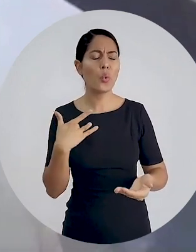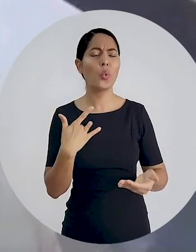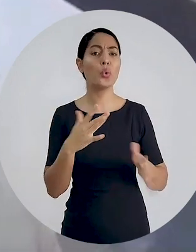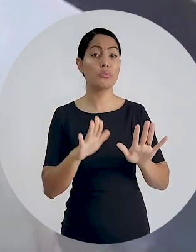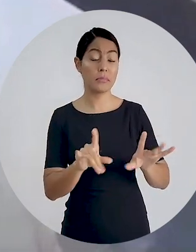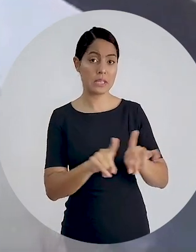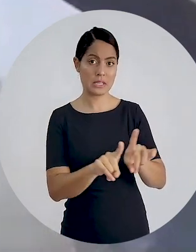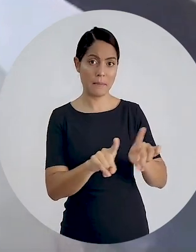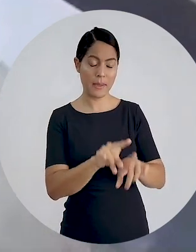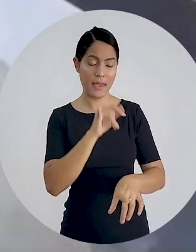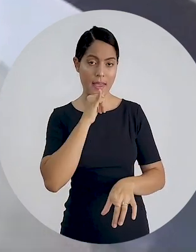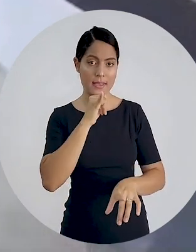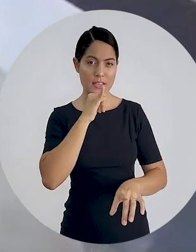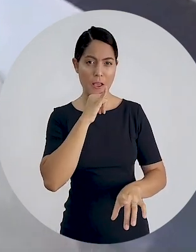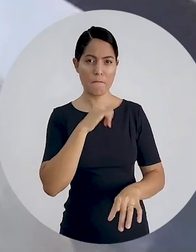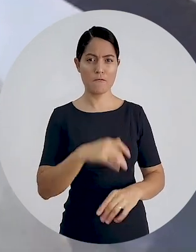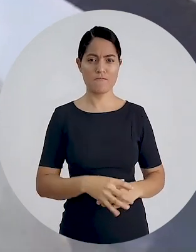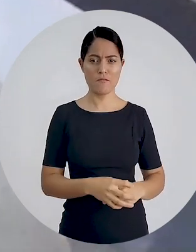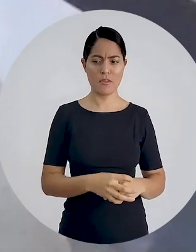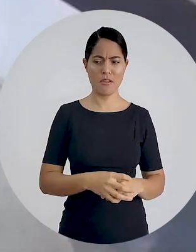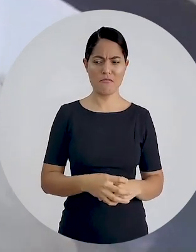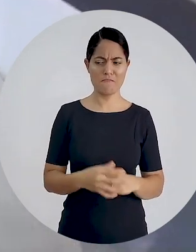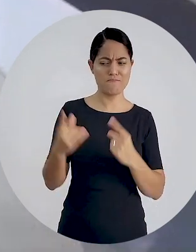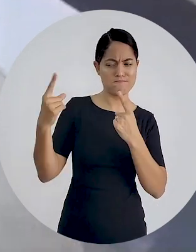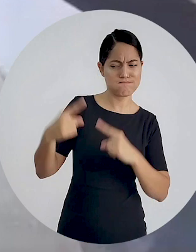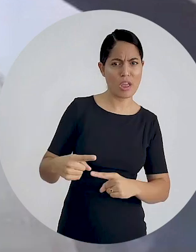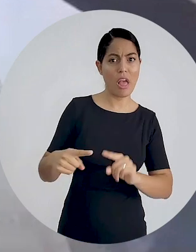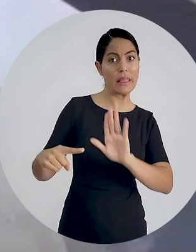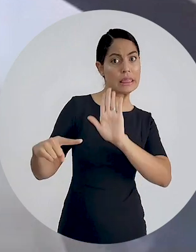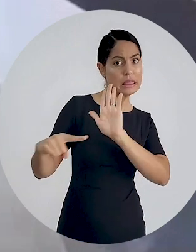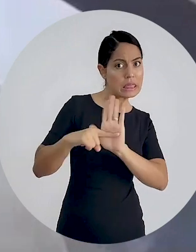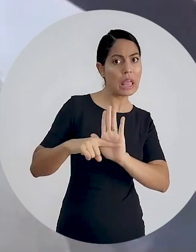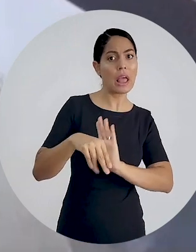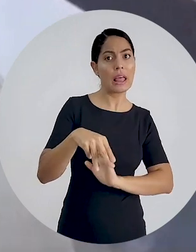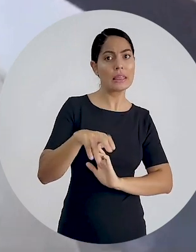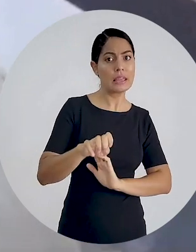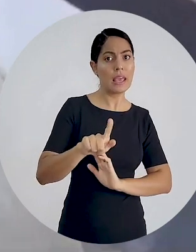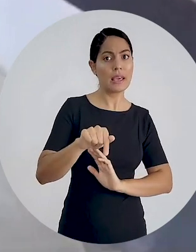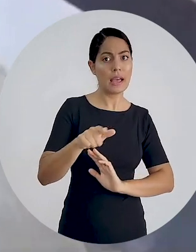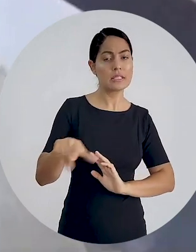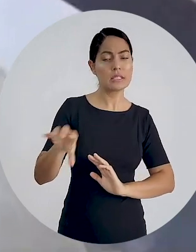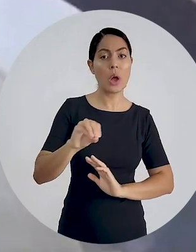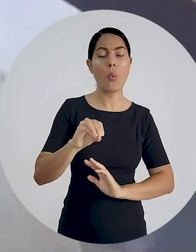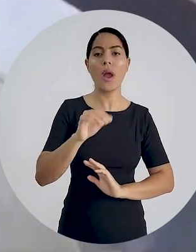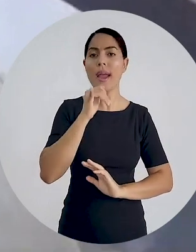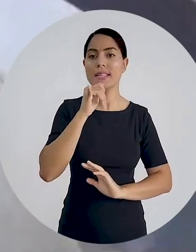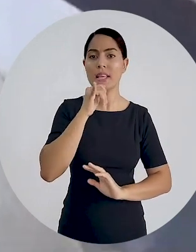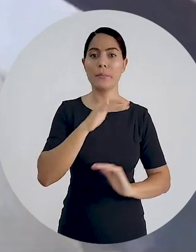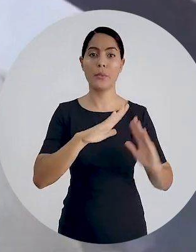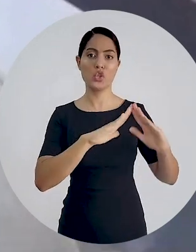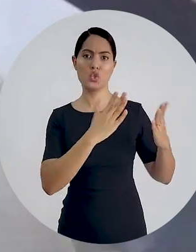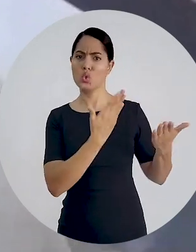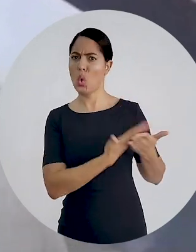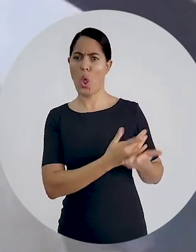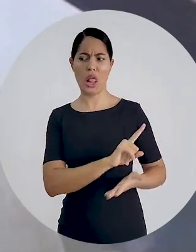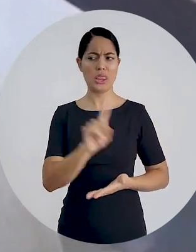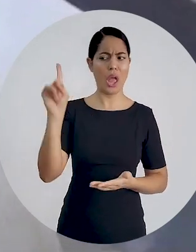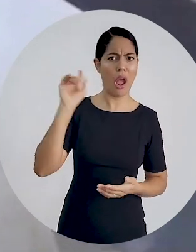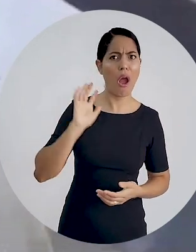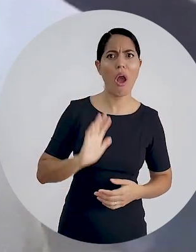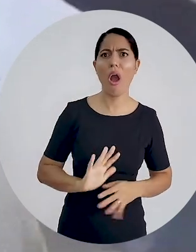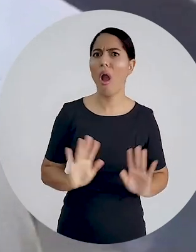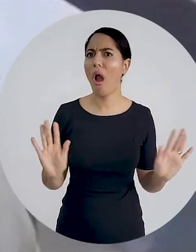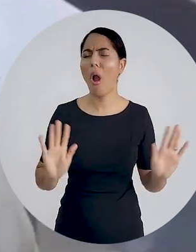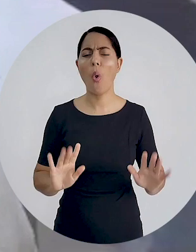tem a questão da negação, que é um assunto muito importante a ser discutido, né, doutora? A negação nas escolas,